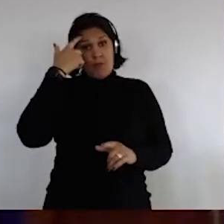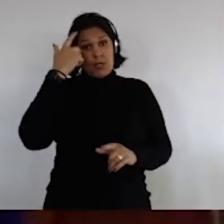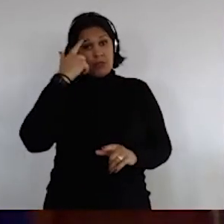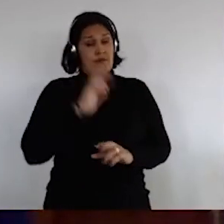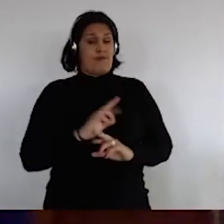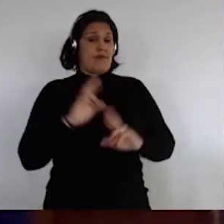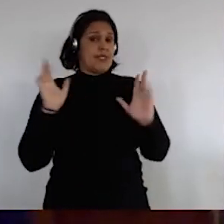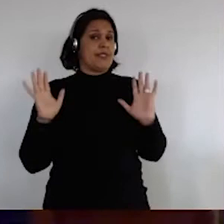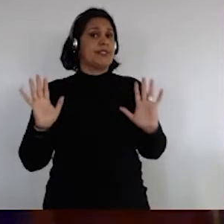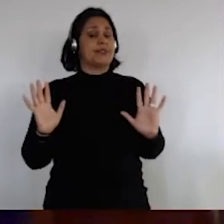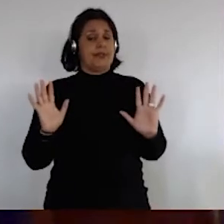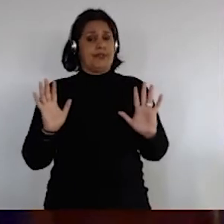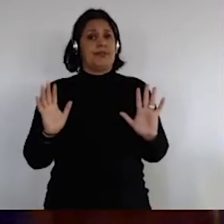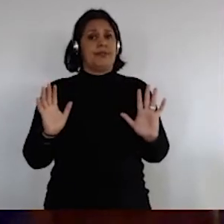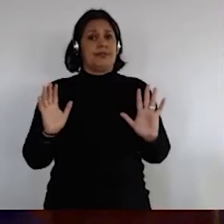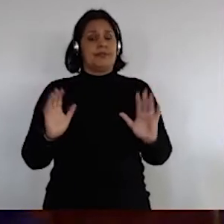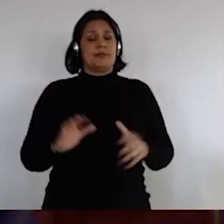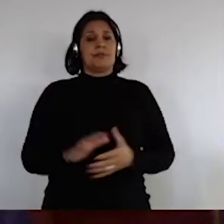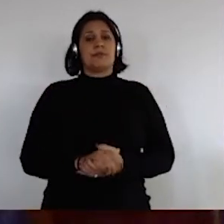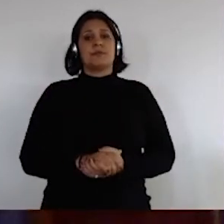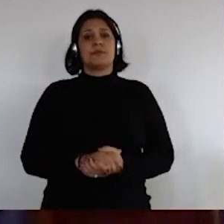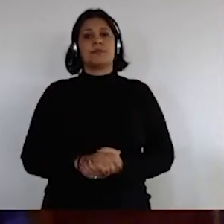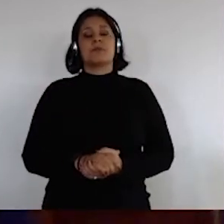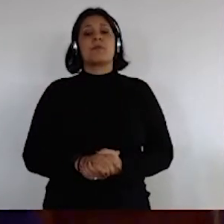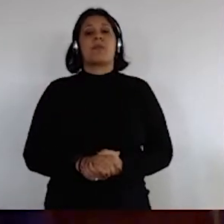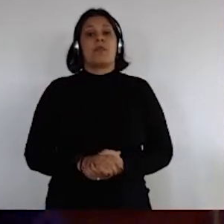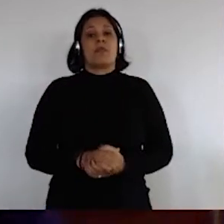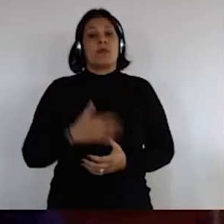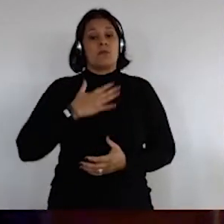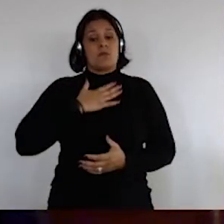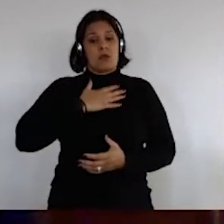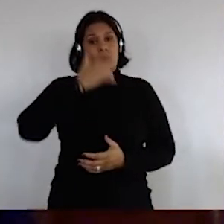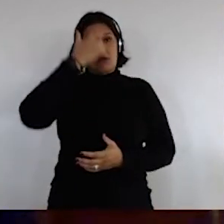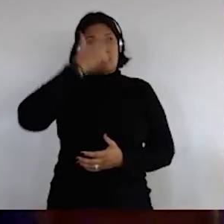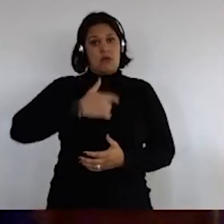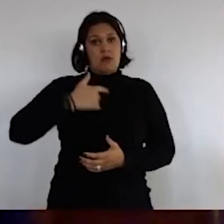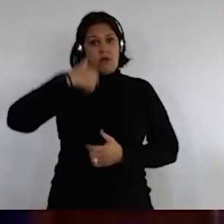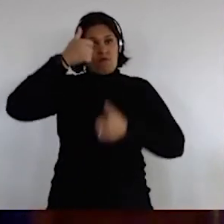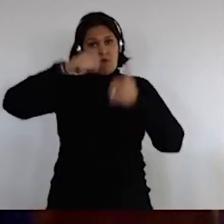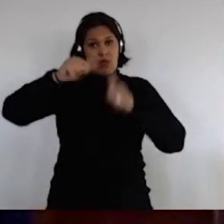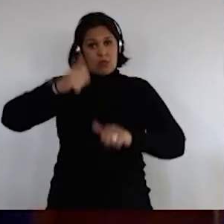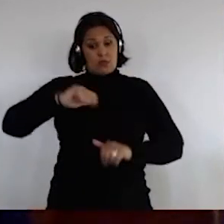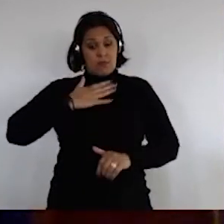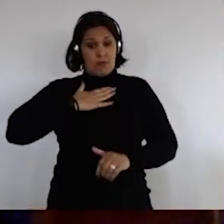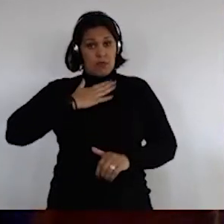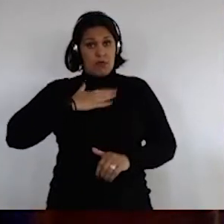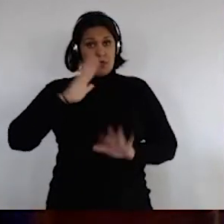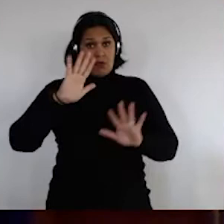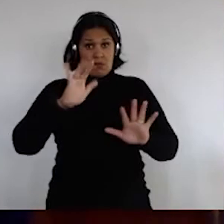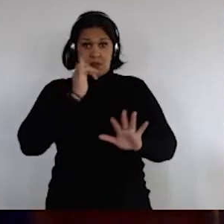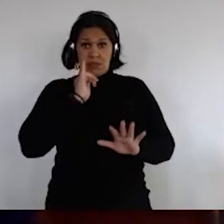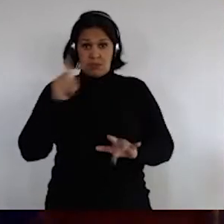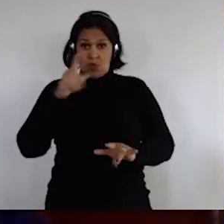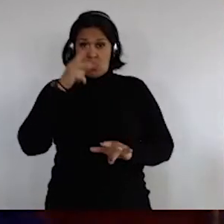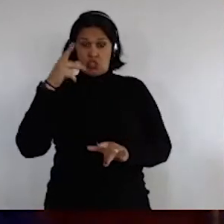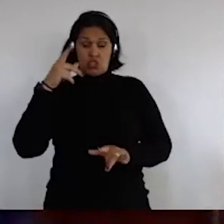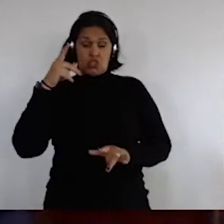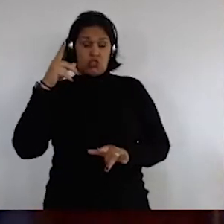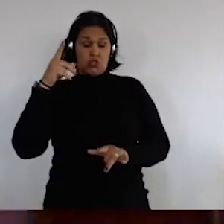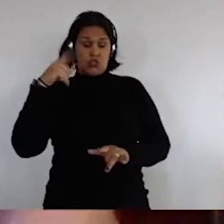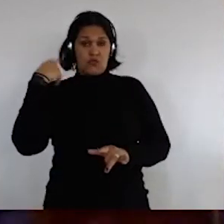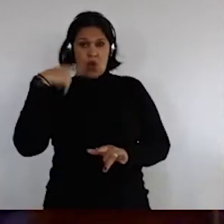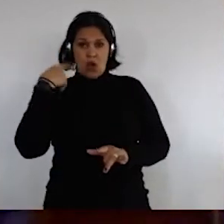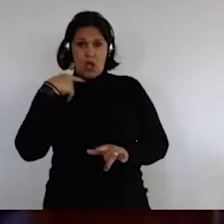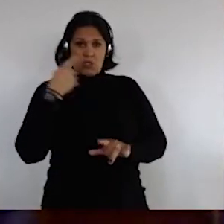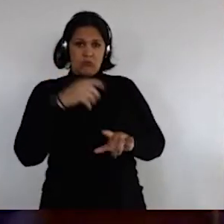inclusive, traço um paralelo. Na minha avaliação, para mim, pessoalmente, esta manifestação gravada por áudio ou por